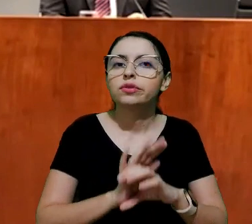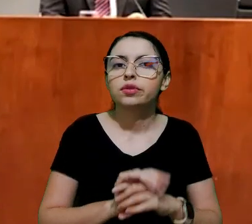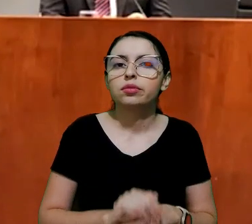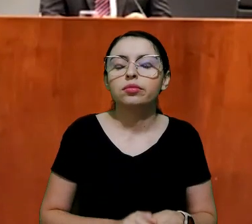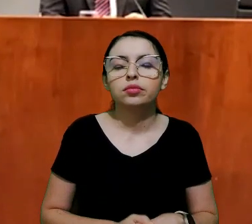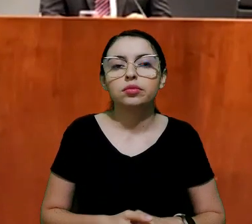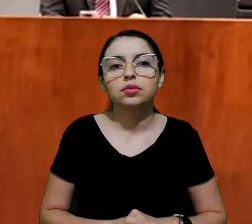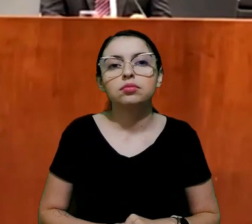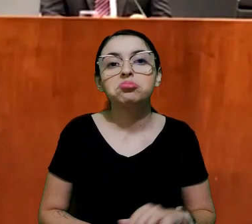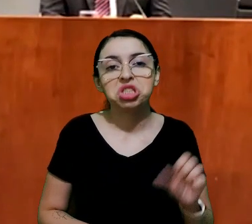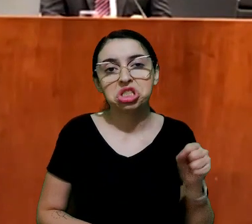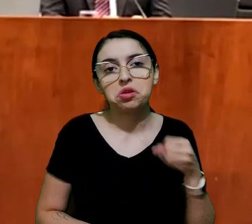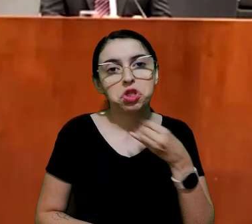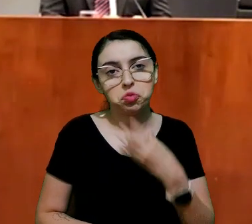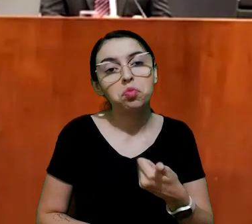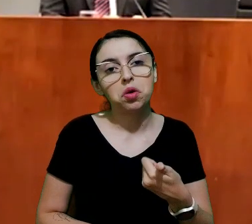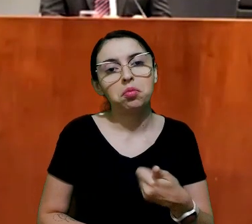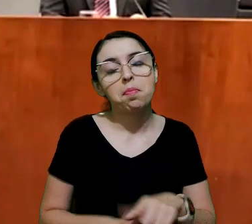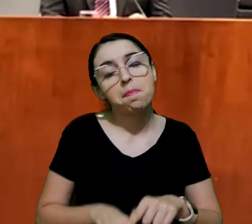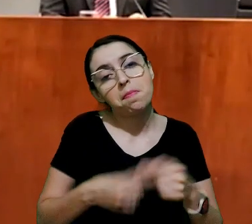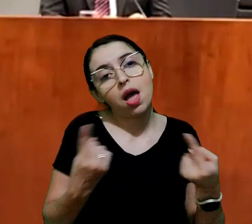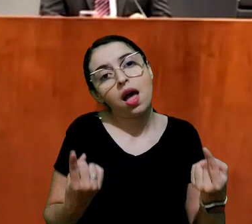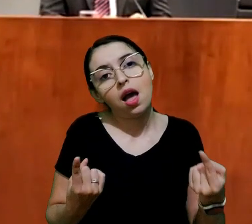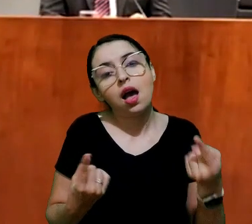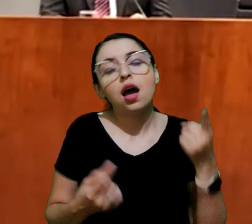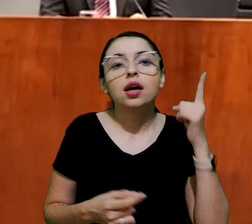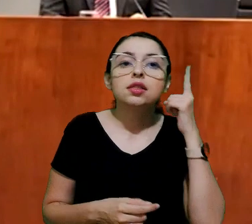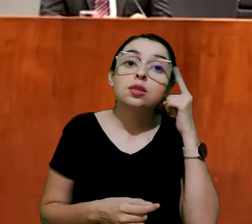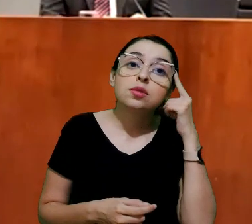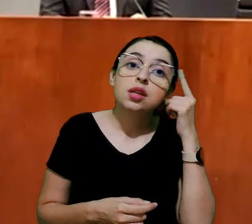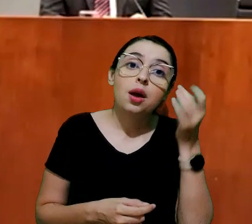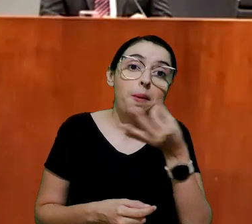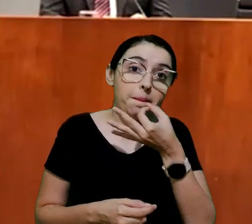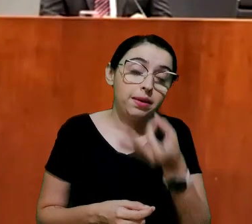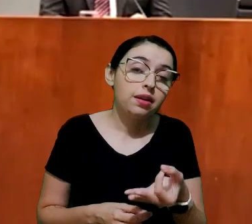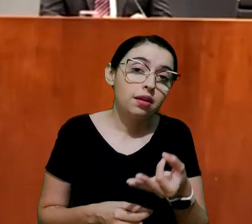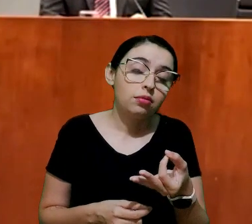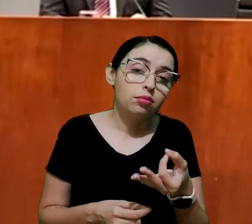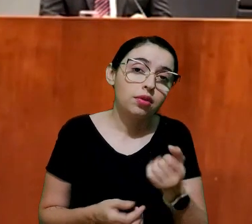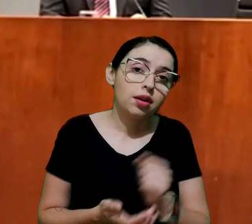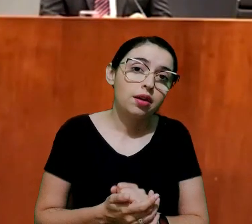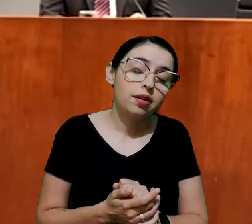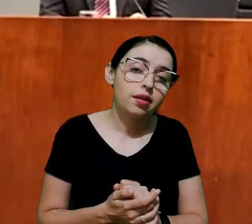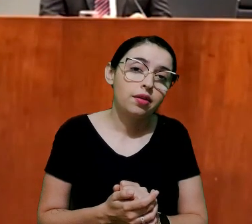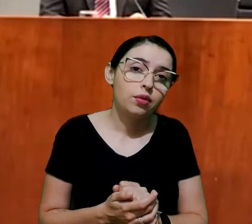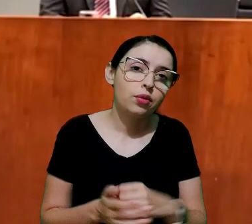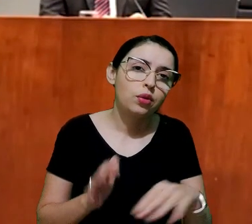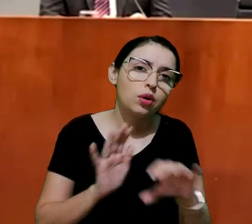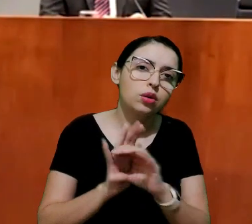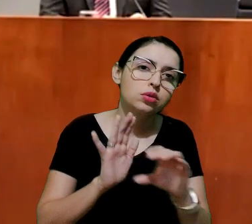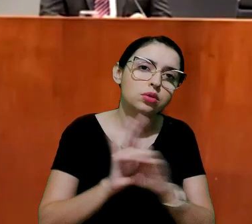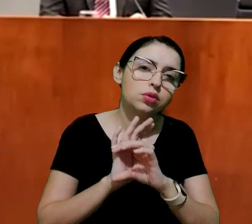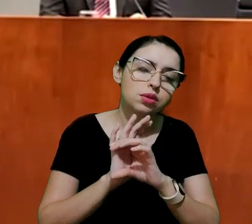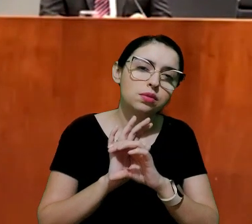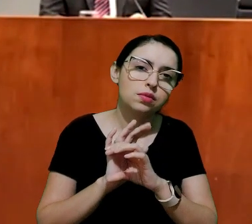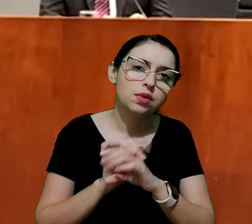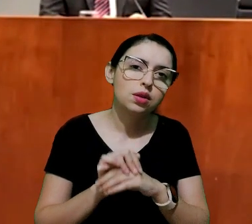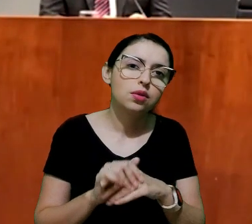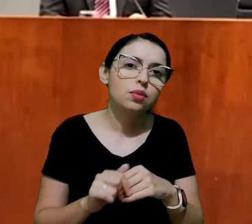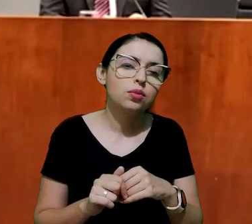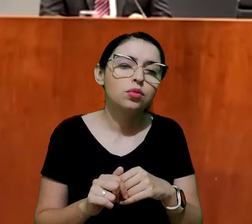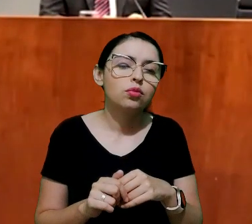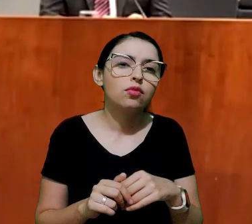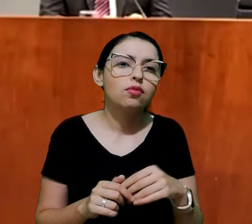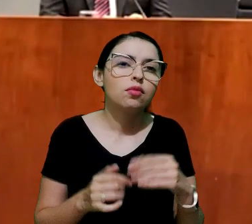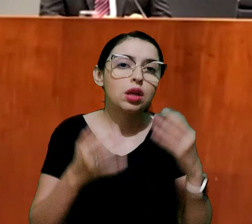acho bom. Mas eu considero, veja, o Código Civil, ele eu chamo